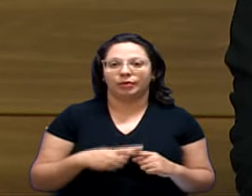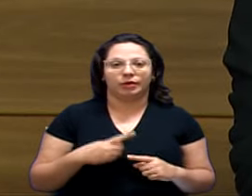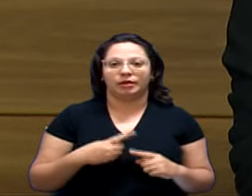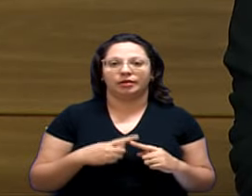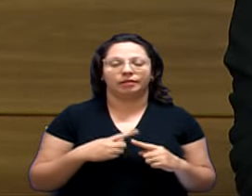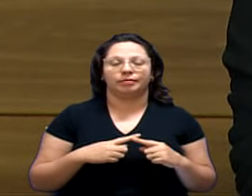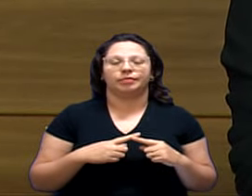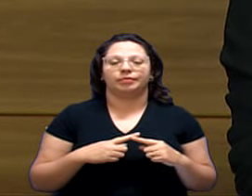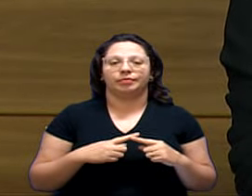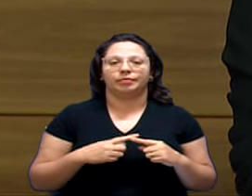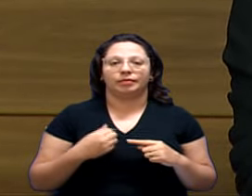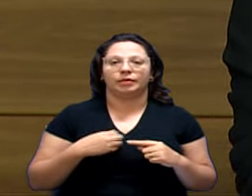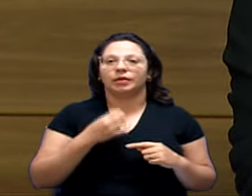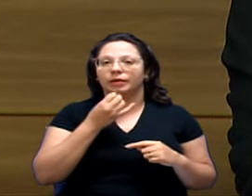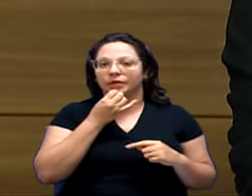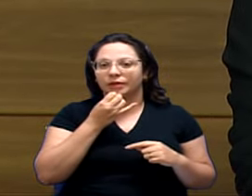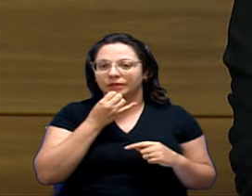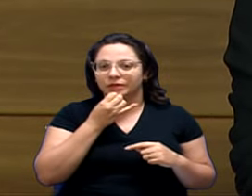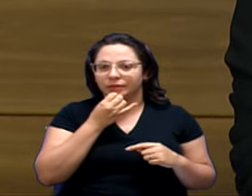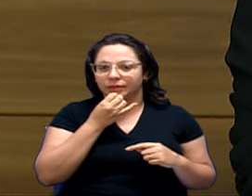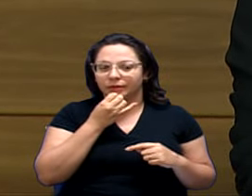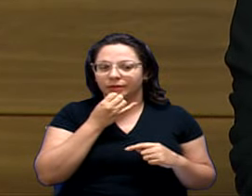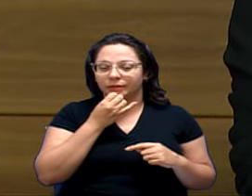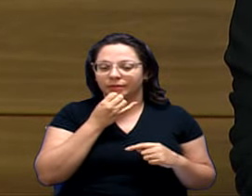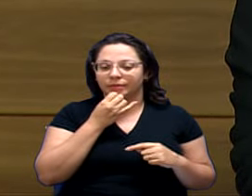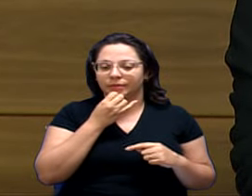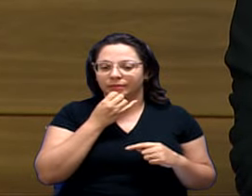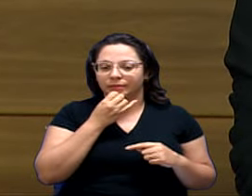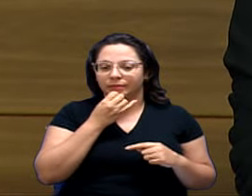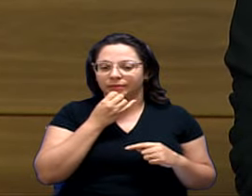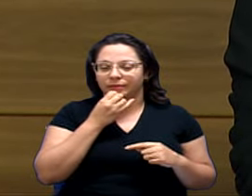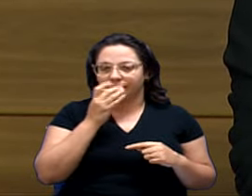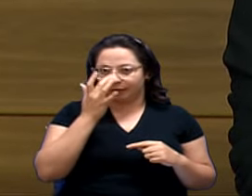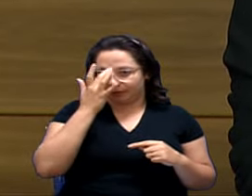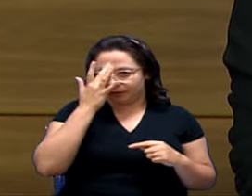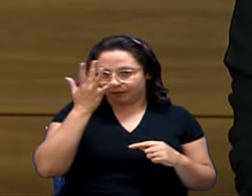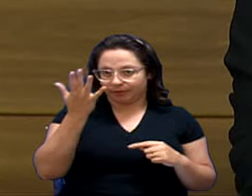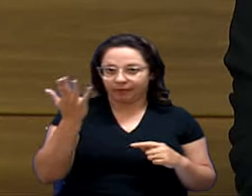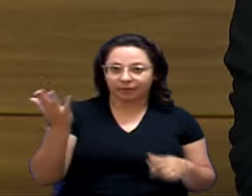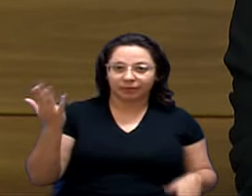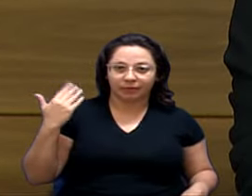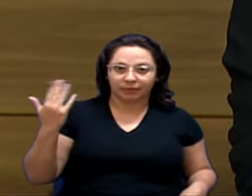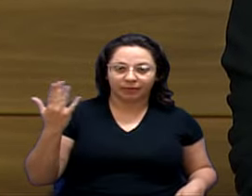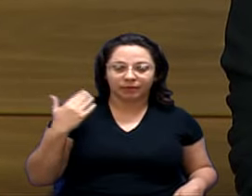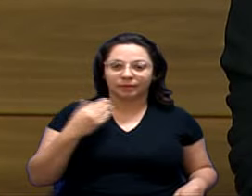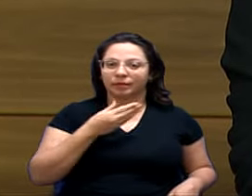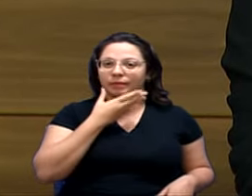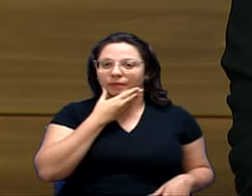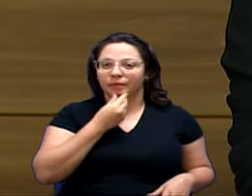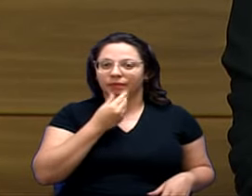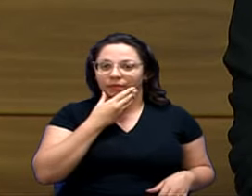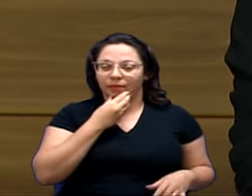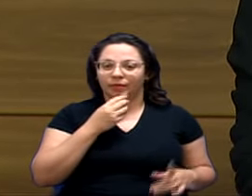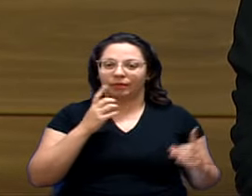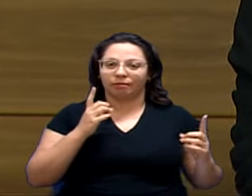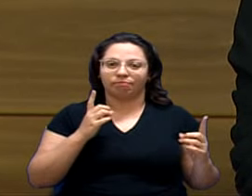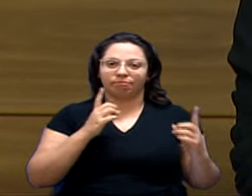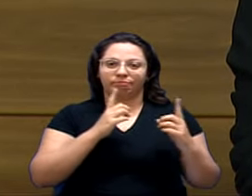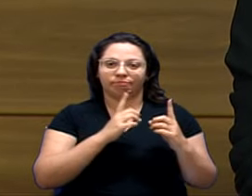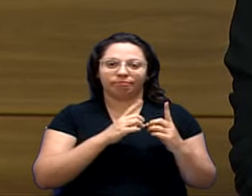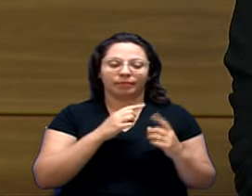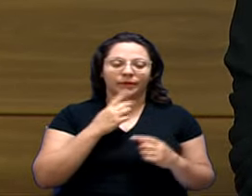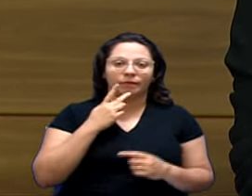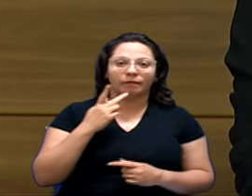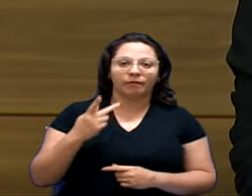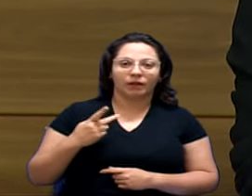eh eu vou dar um exemplo bem bem bem prático um dia chegou um rapaz um senhor ele ele chegou para mim e falou